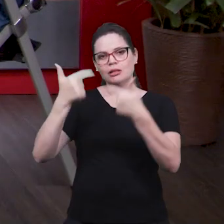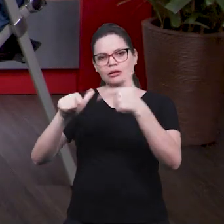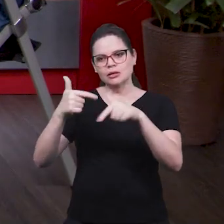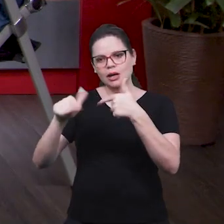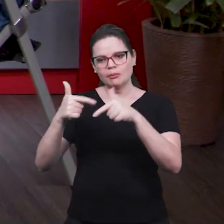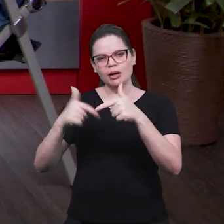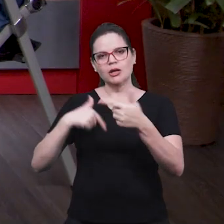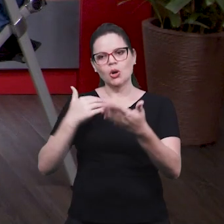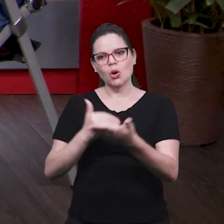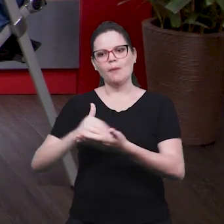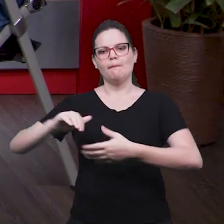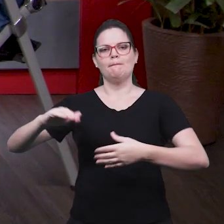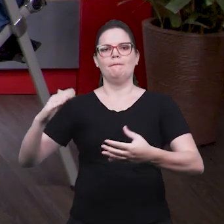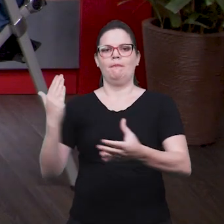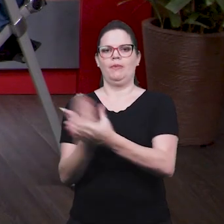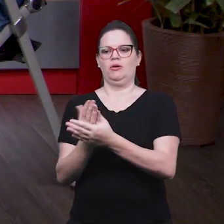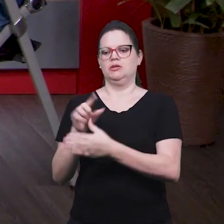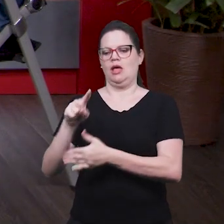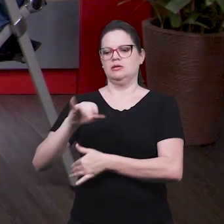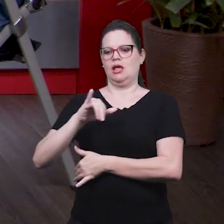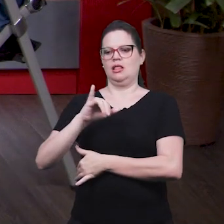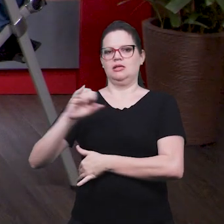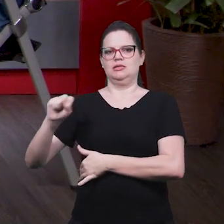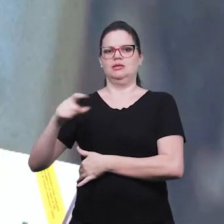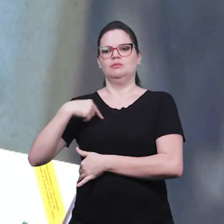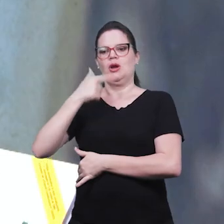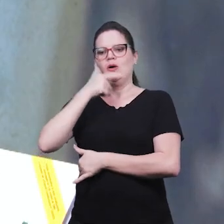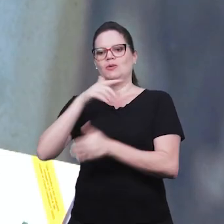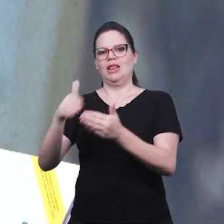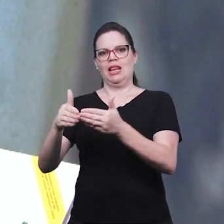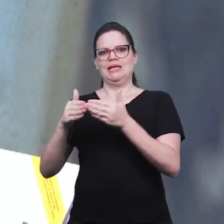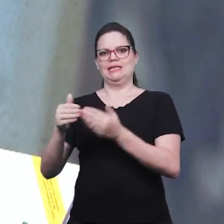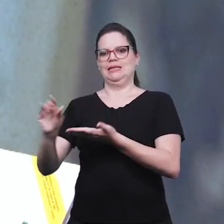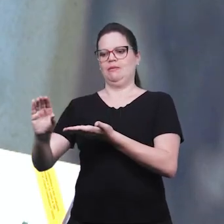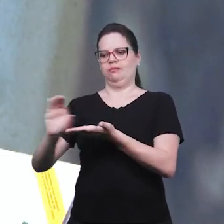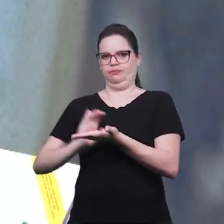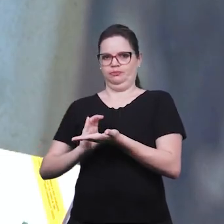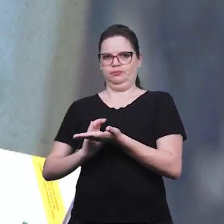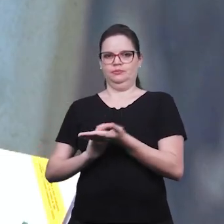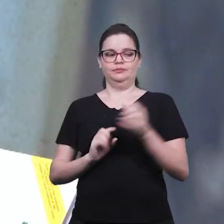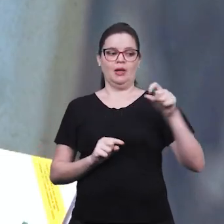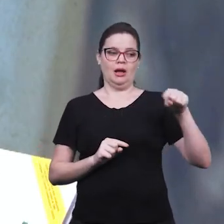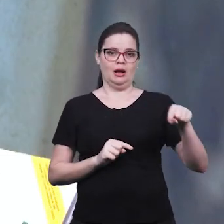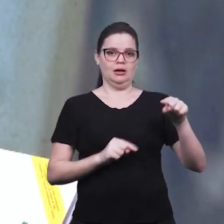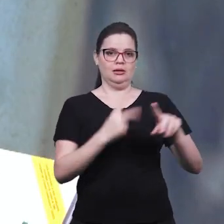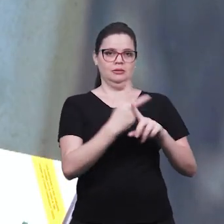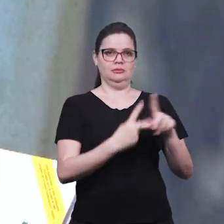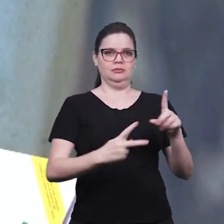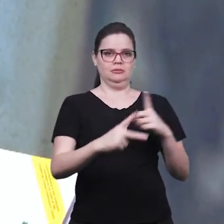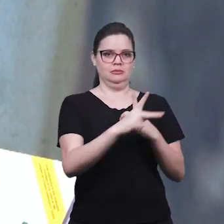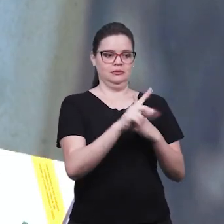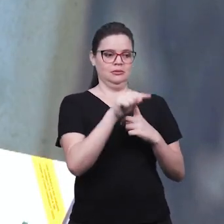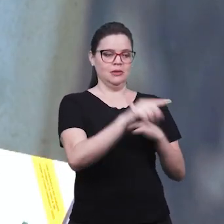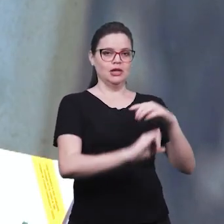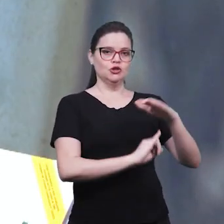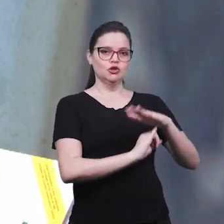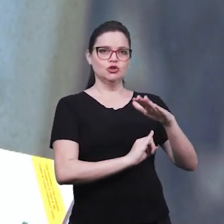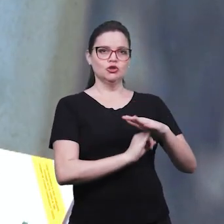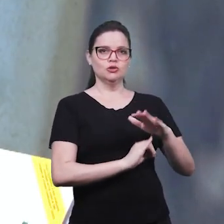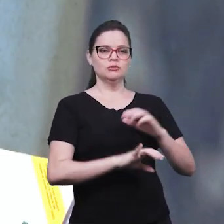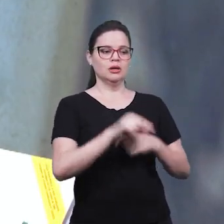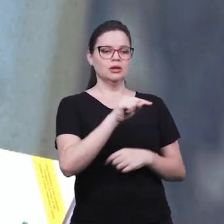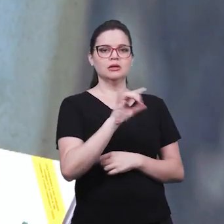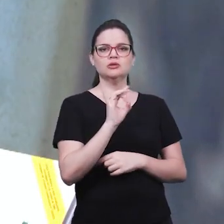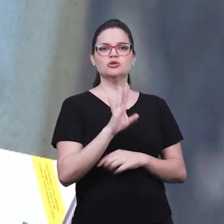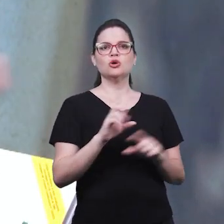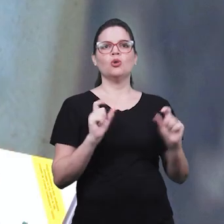entra com o recurso no INSS. No caso do Instituto de Previdência, não. só é computado,